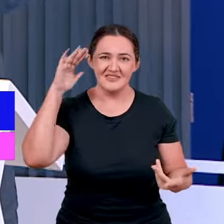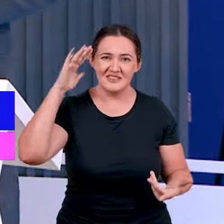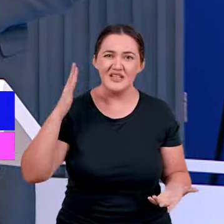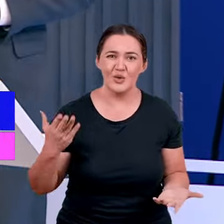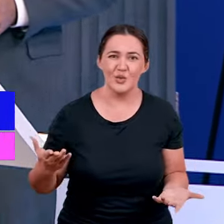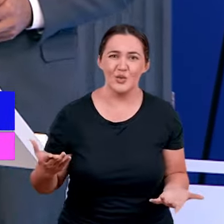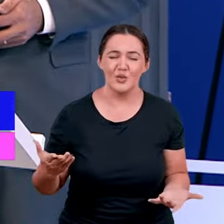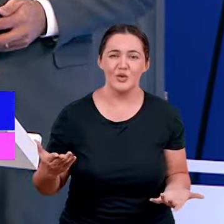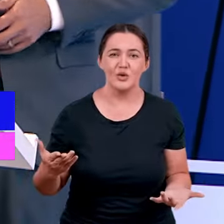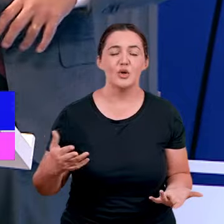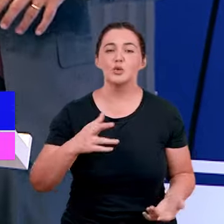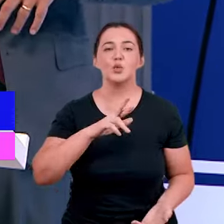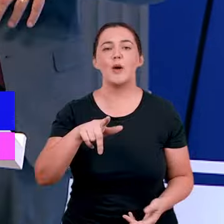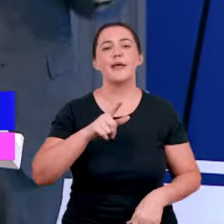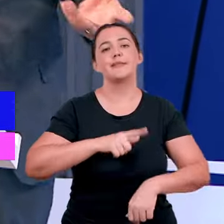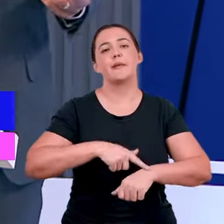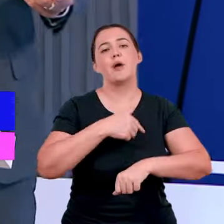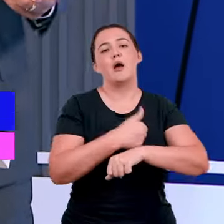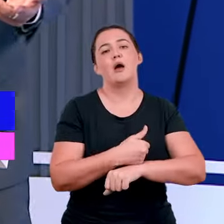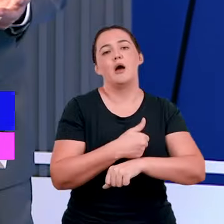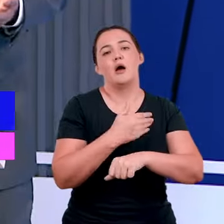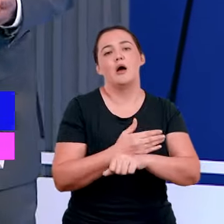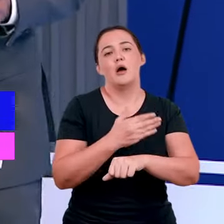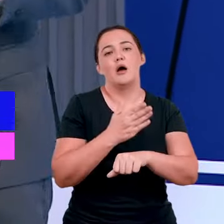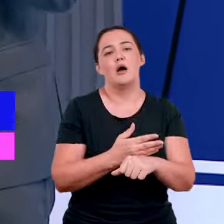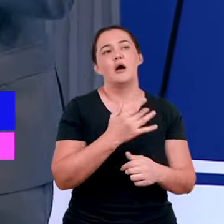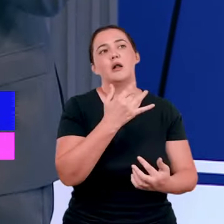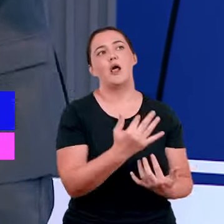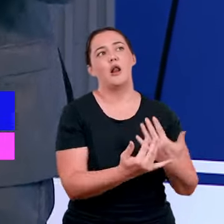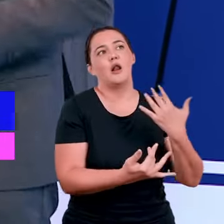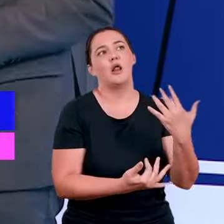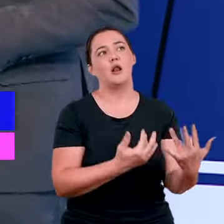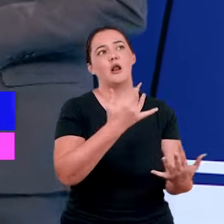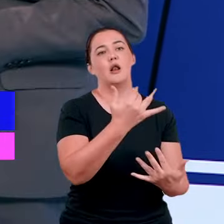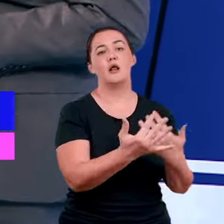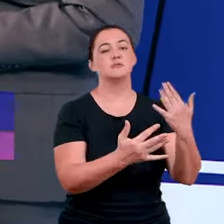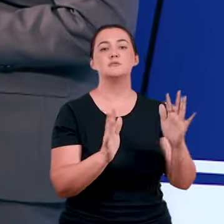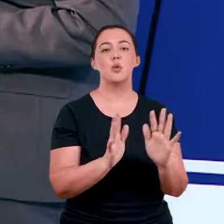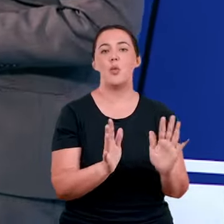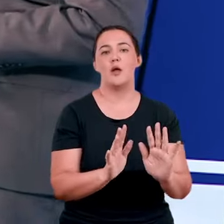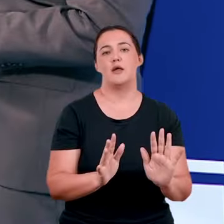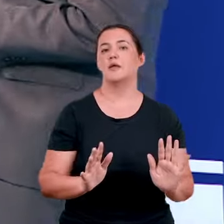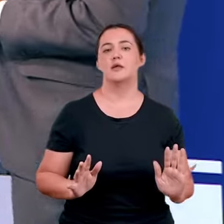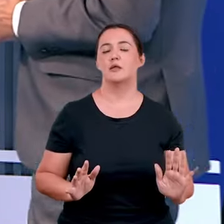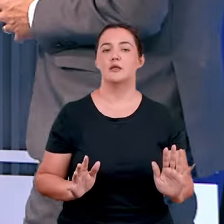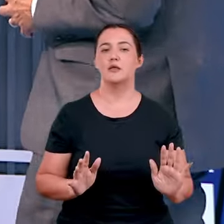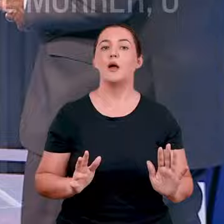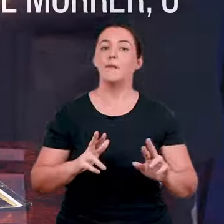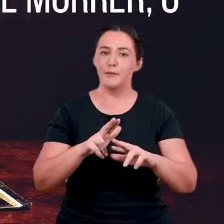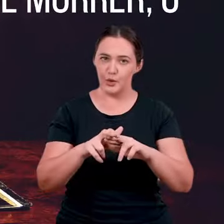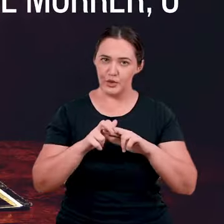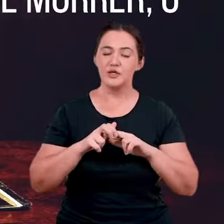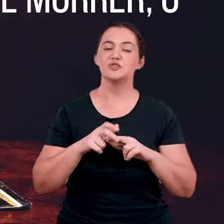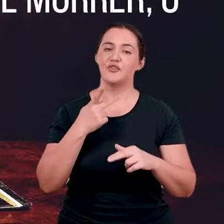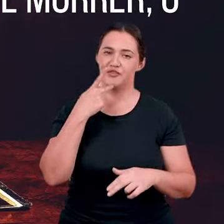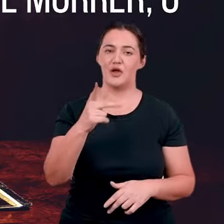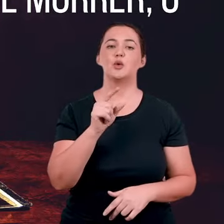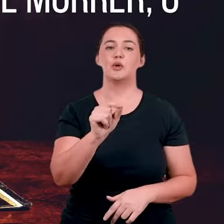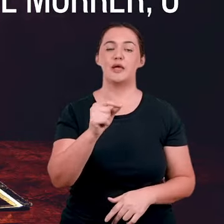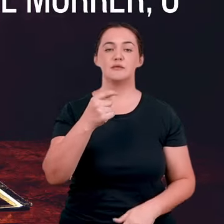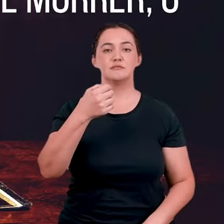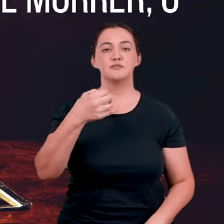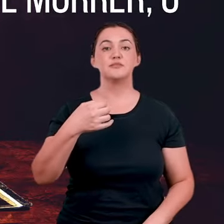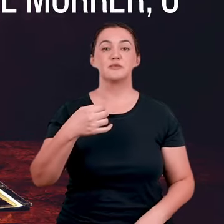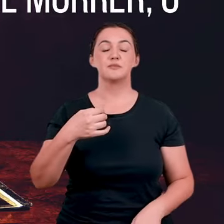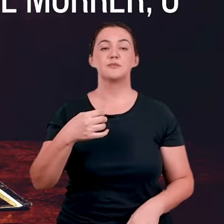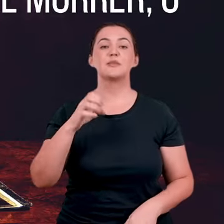não é eternamente, não é em todo momento, mas é especificamente, diz a Bíblia, diga-lhes, tão